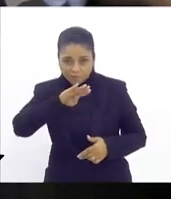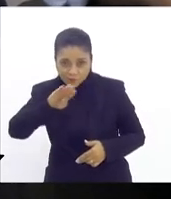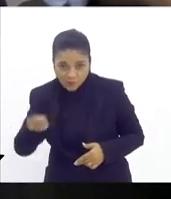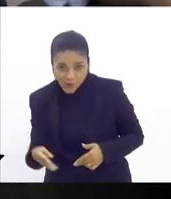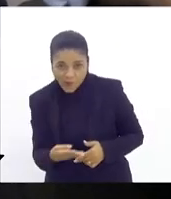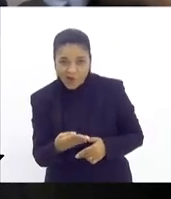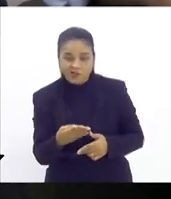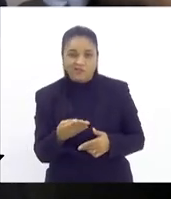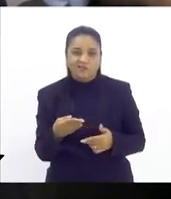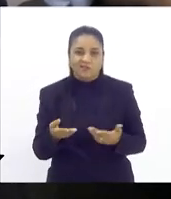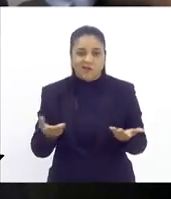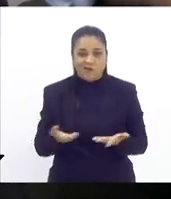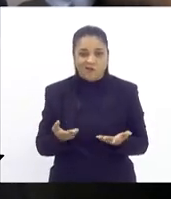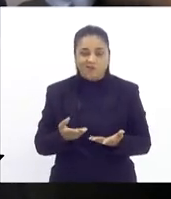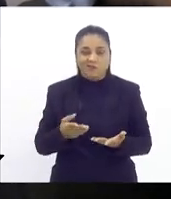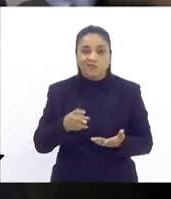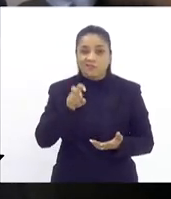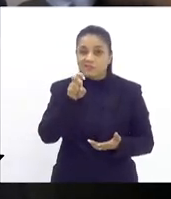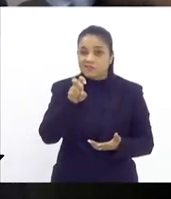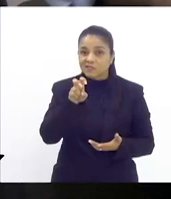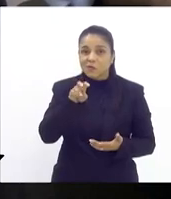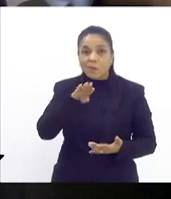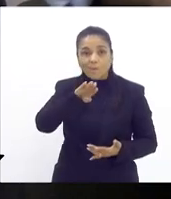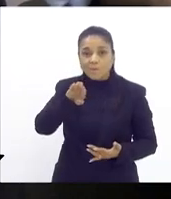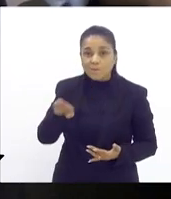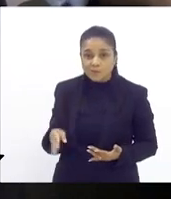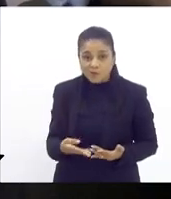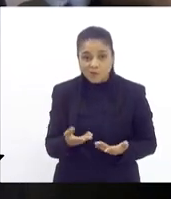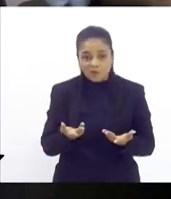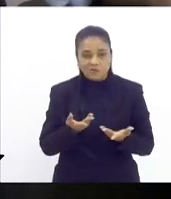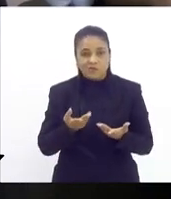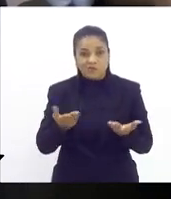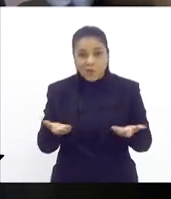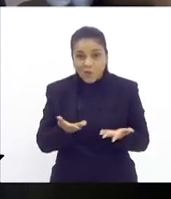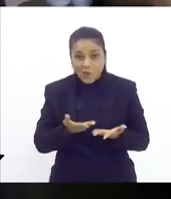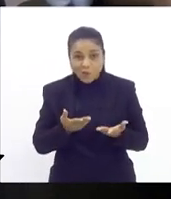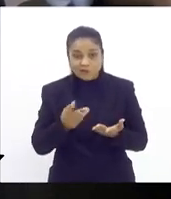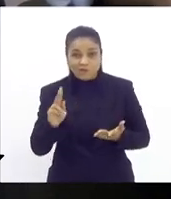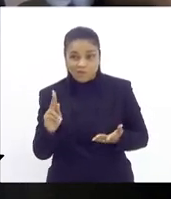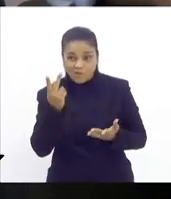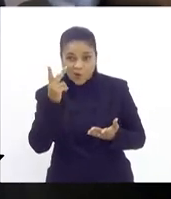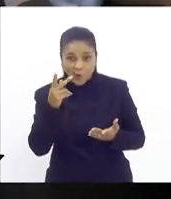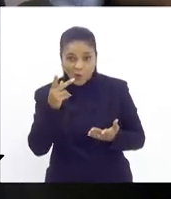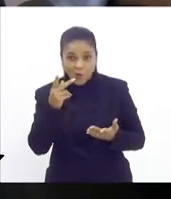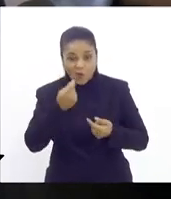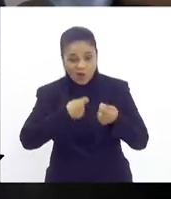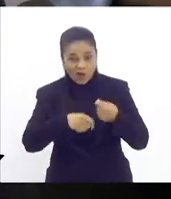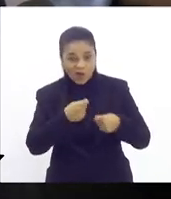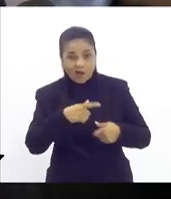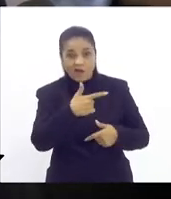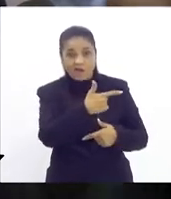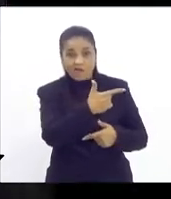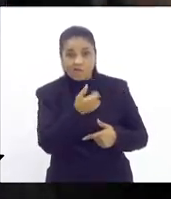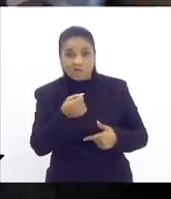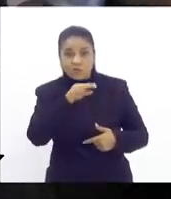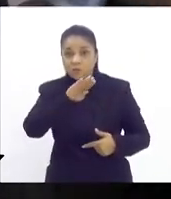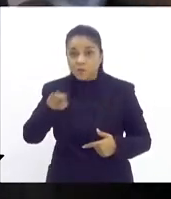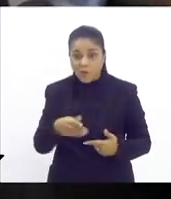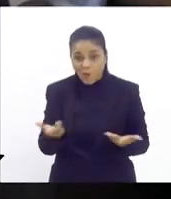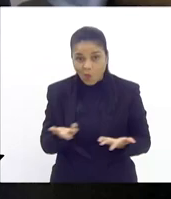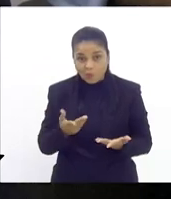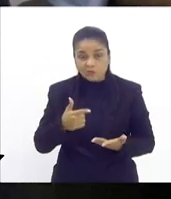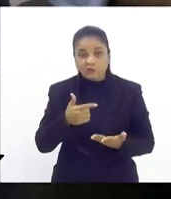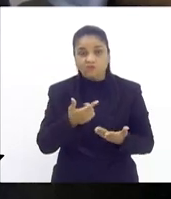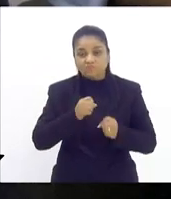em torno de 5 bilhões avaliação de mercado dela hoje é de 22 bilhões só esse ano ela está distribuindo mais de